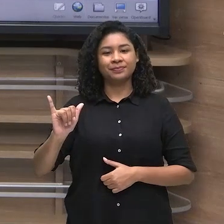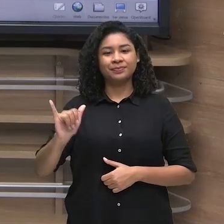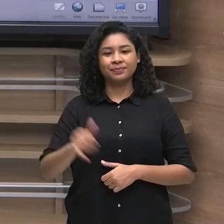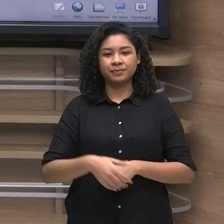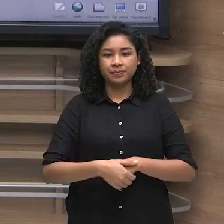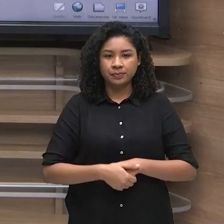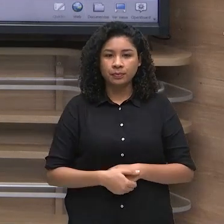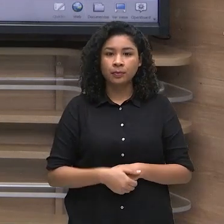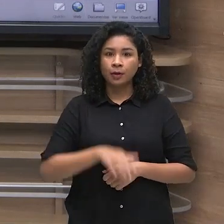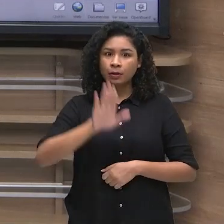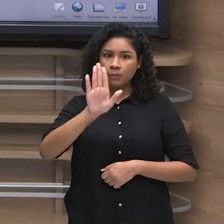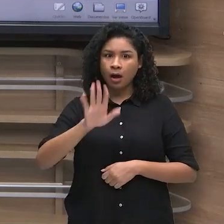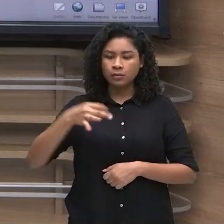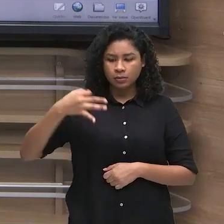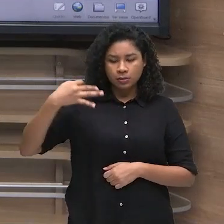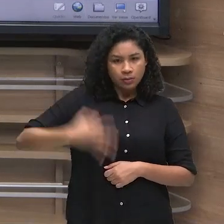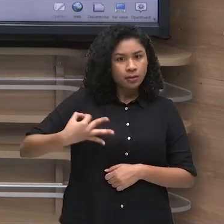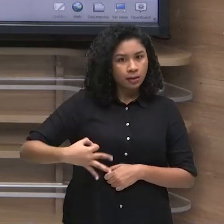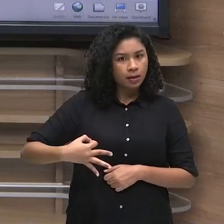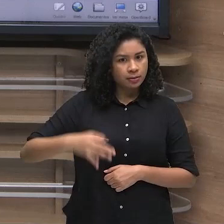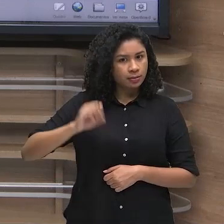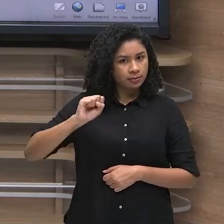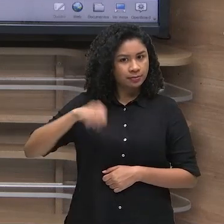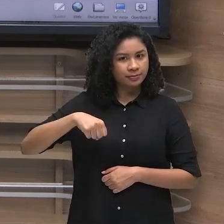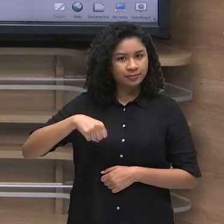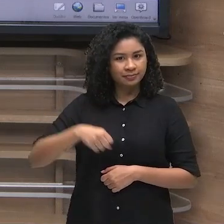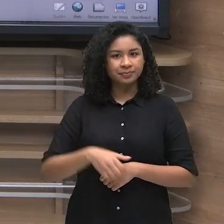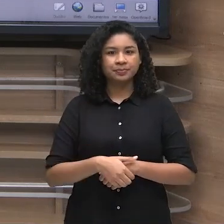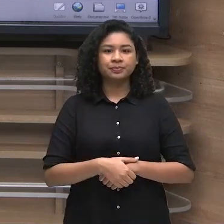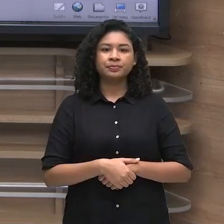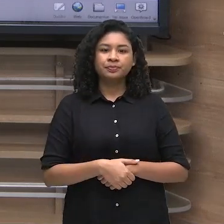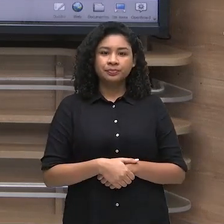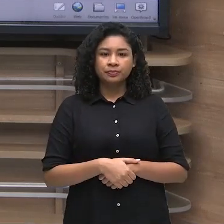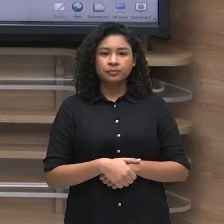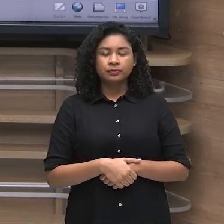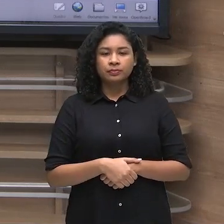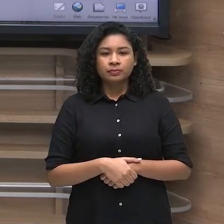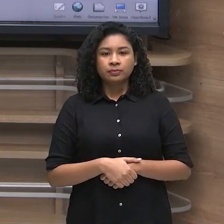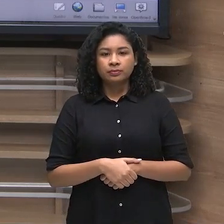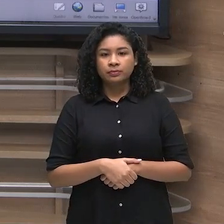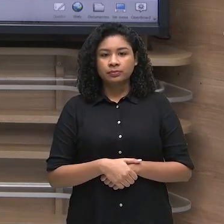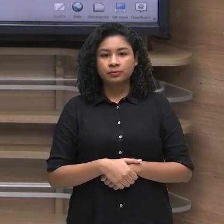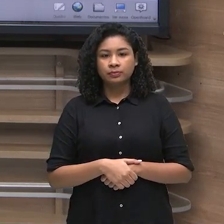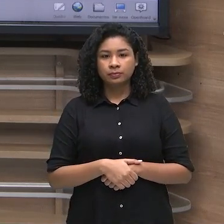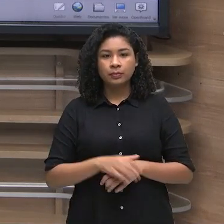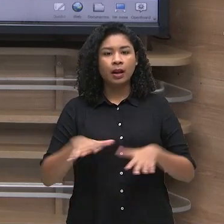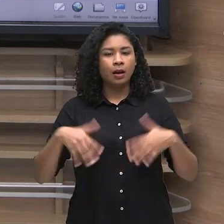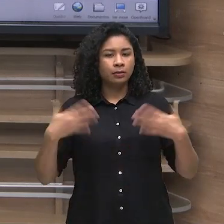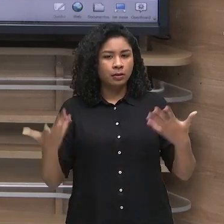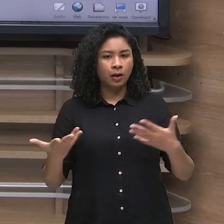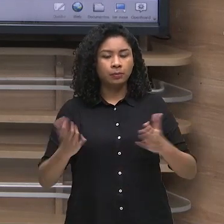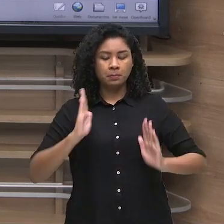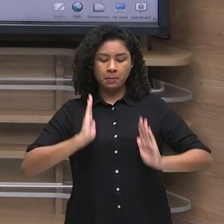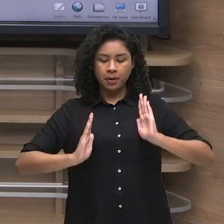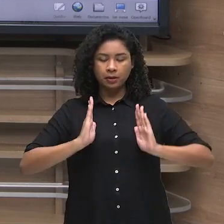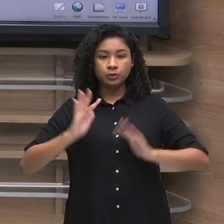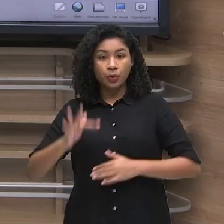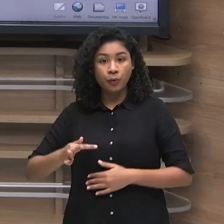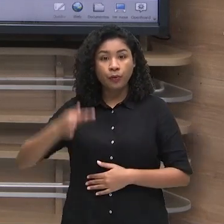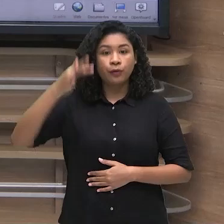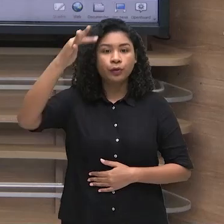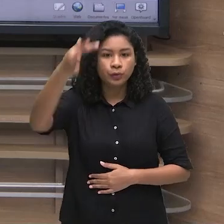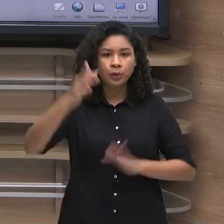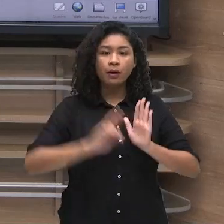com certeza, certo? É o modo da certeza no indicativo. Então, o tempo futuro vai representar,